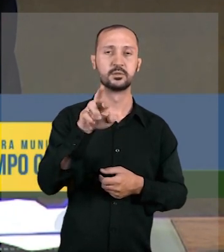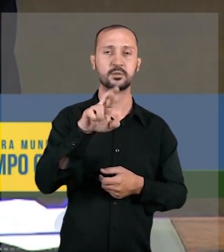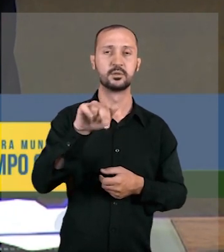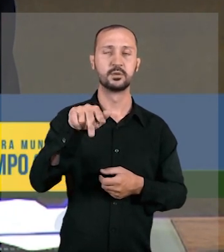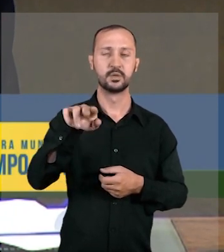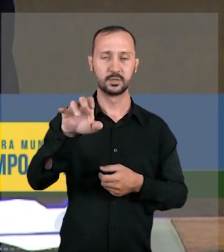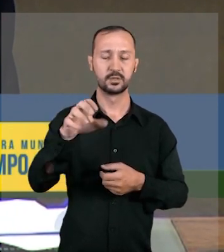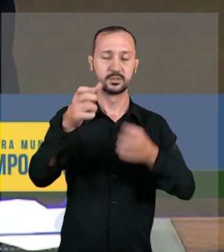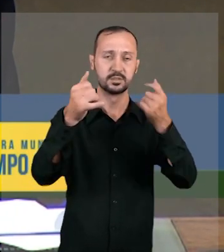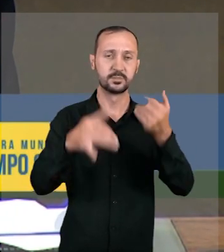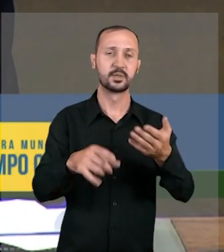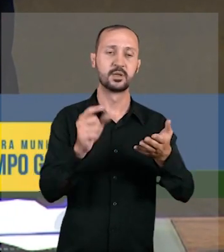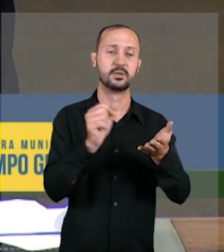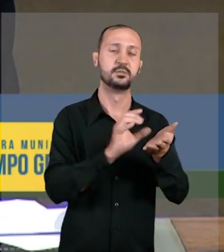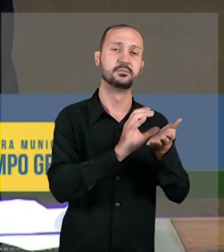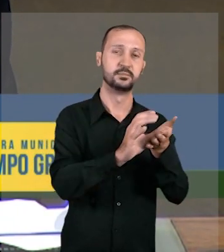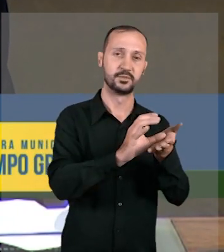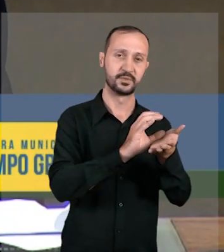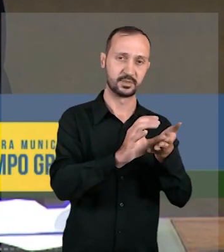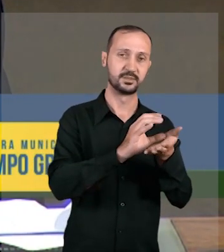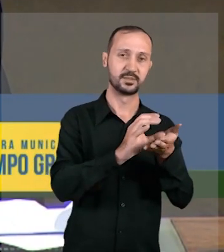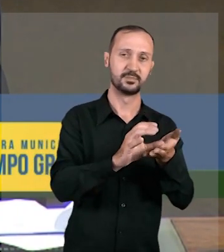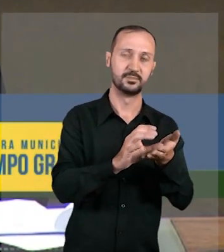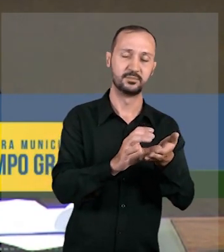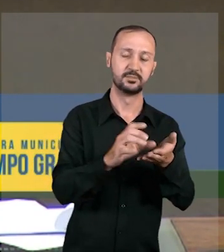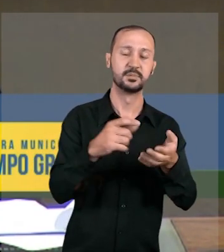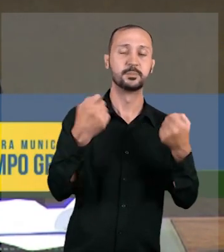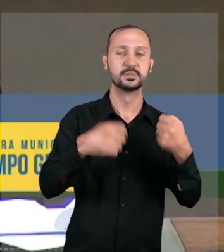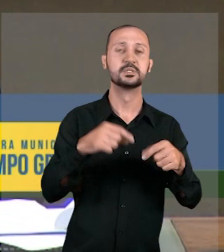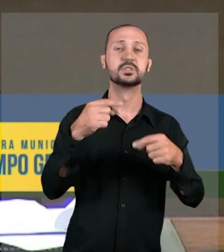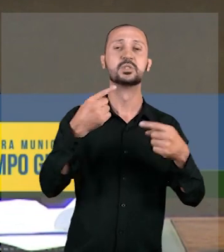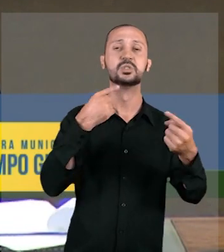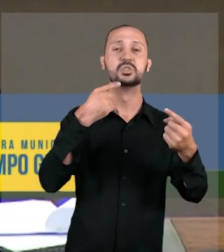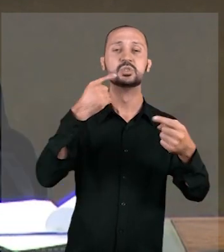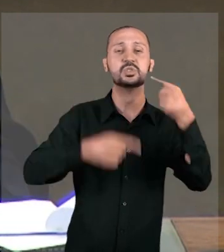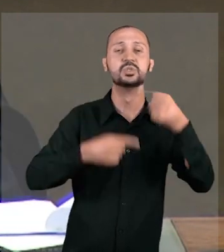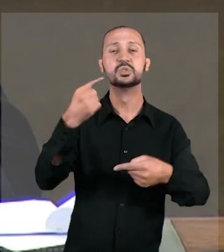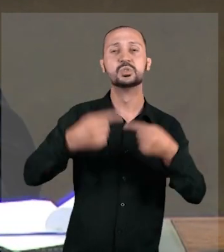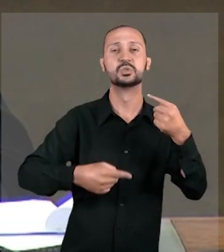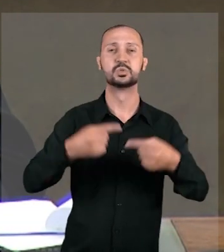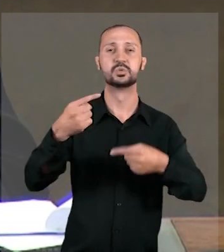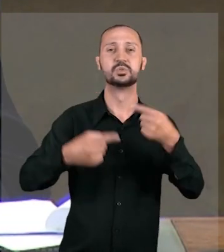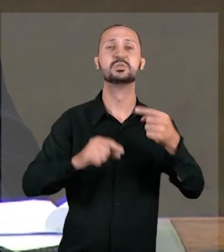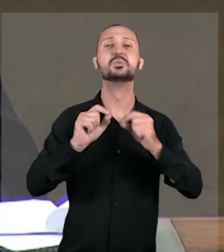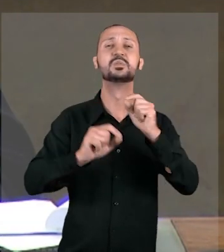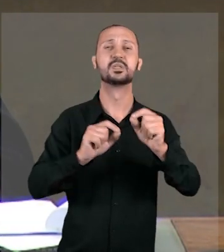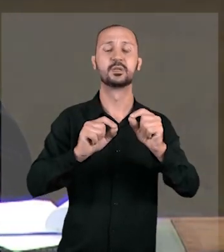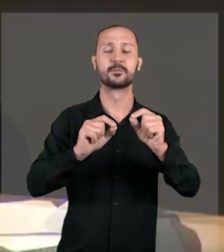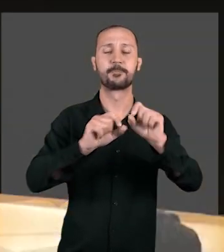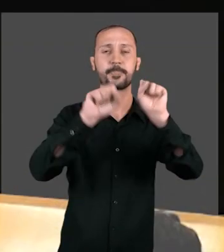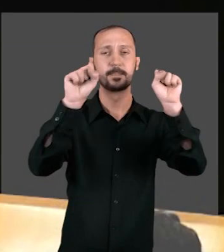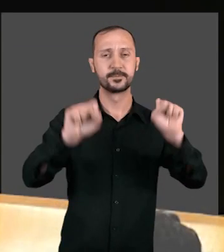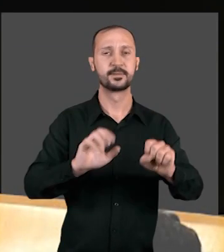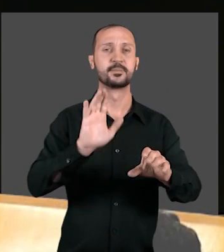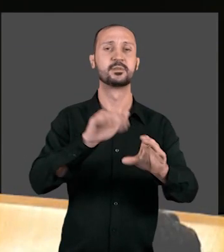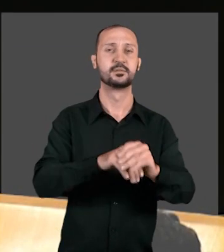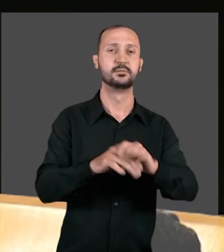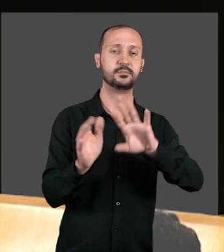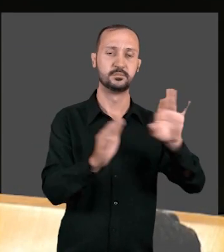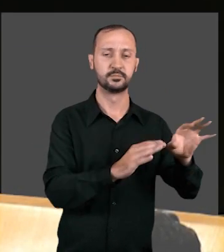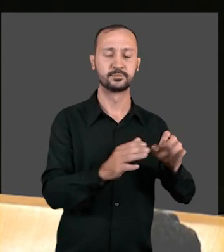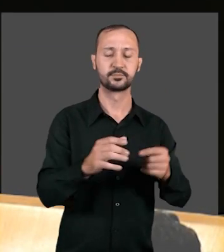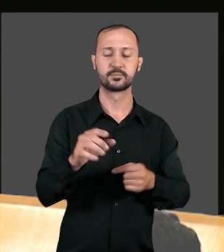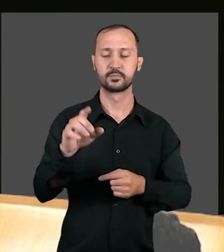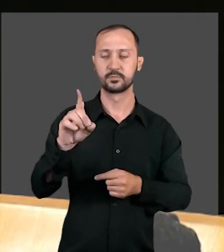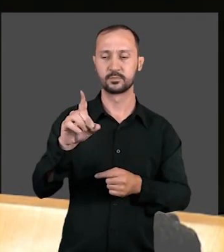financiamento implica necessariamente em discutir o sistema eleitoral. Aliás, eu esqueci de dizer uma coisa, Daniel, logo